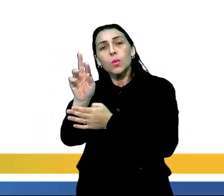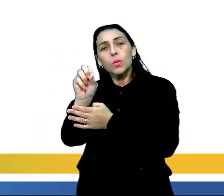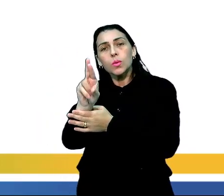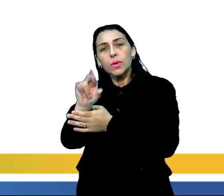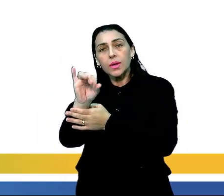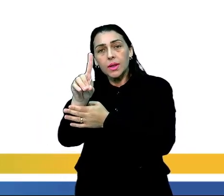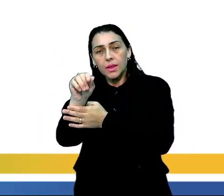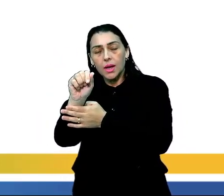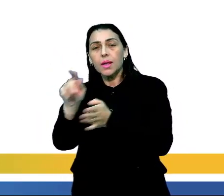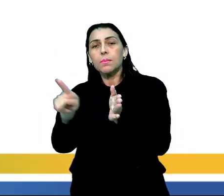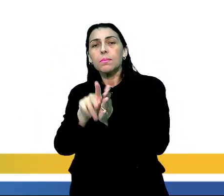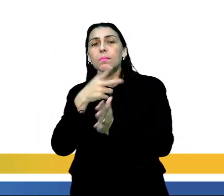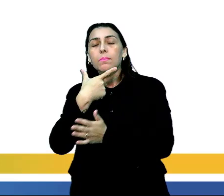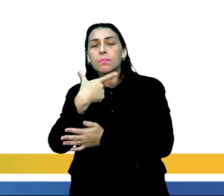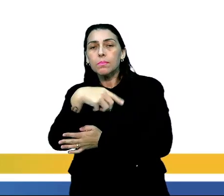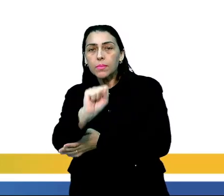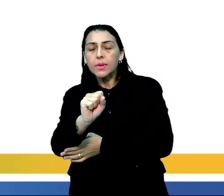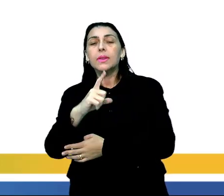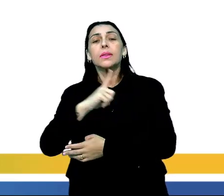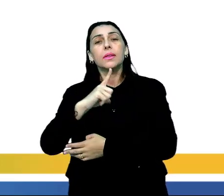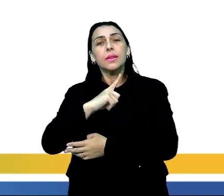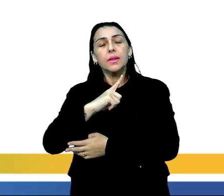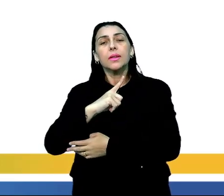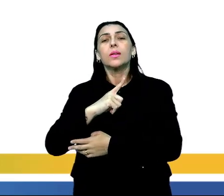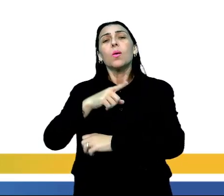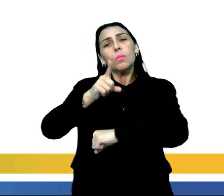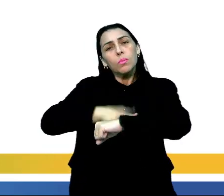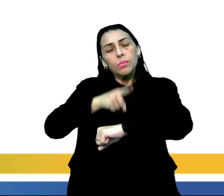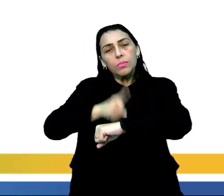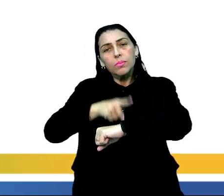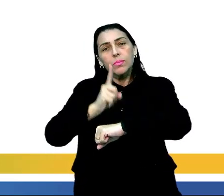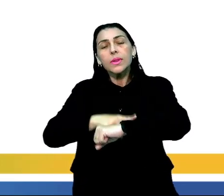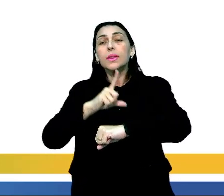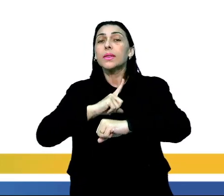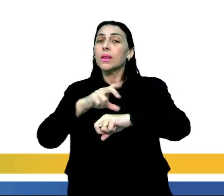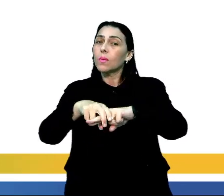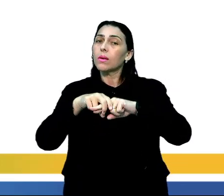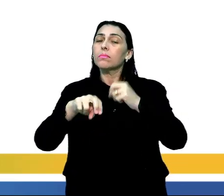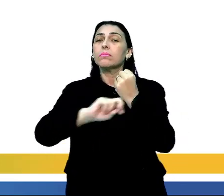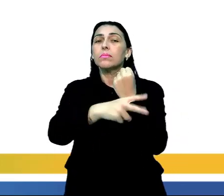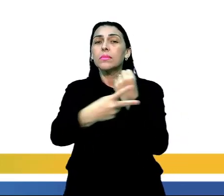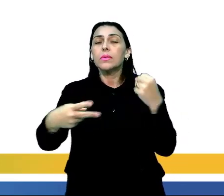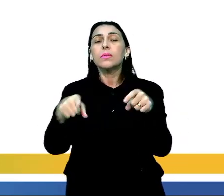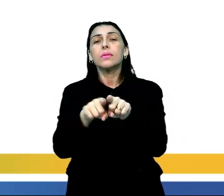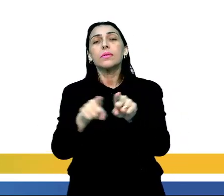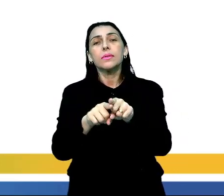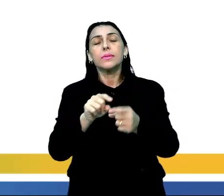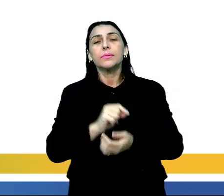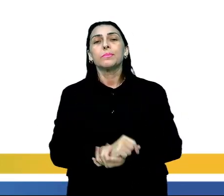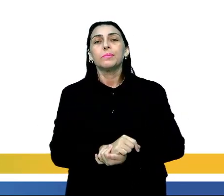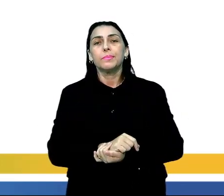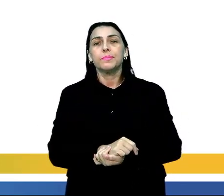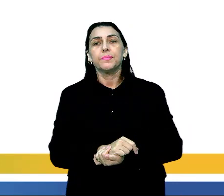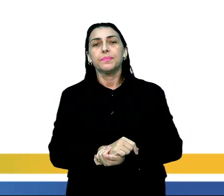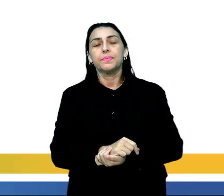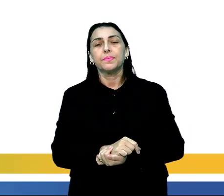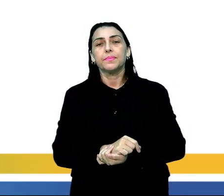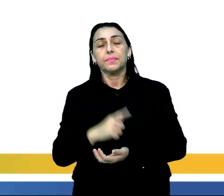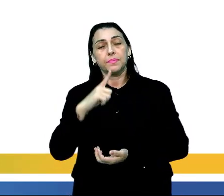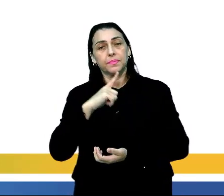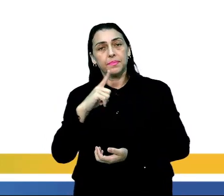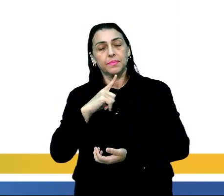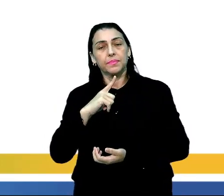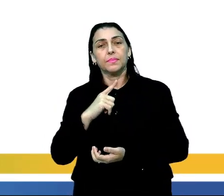Freire. E aí nós temos aqui o momento em que há uma causa e o momento em que há uma consequência. Então, nós